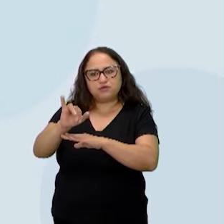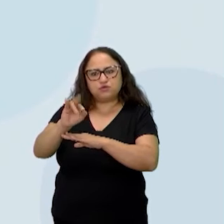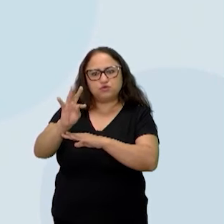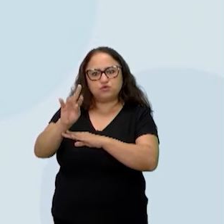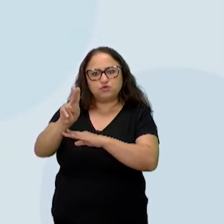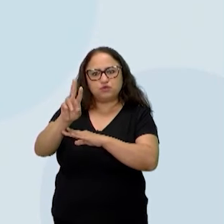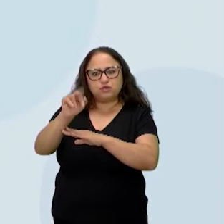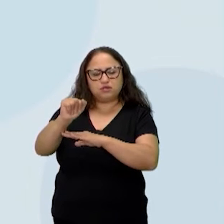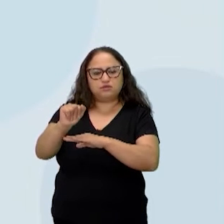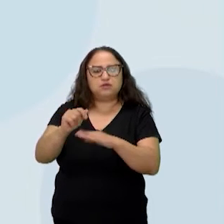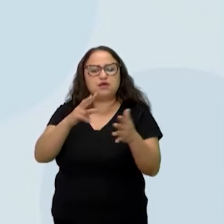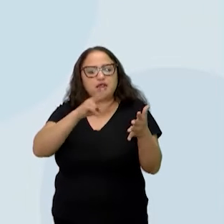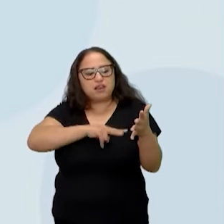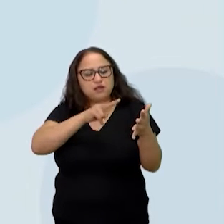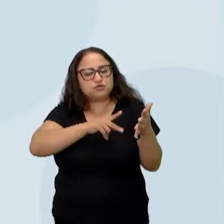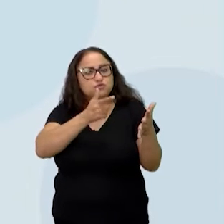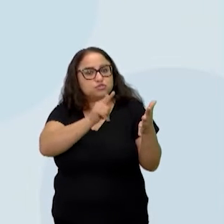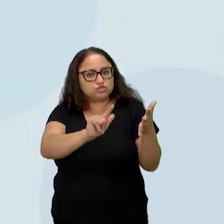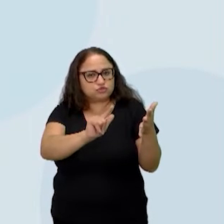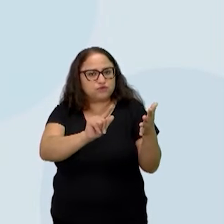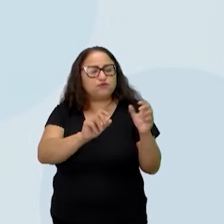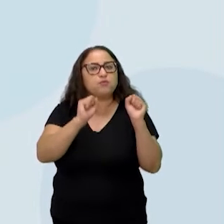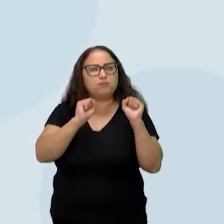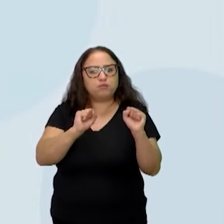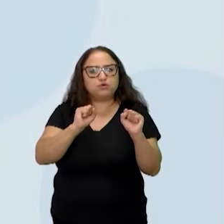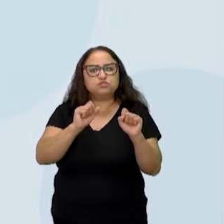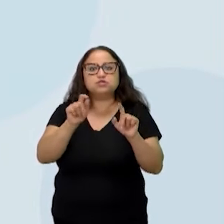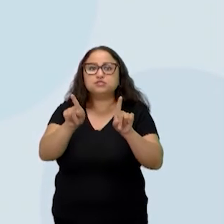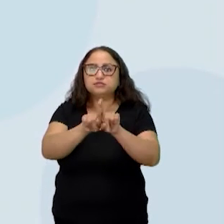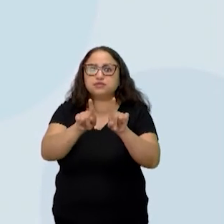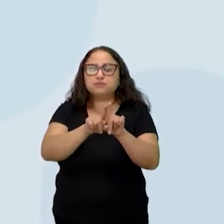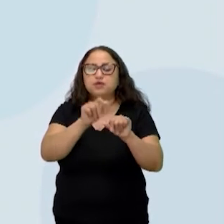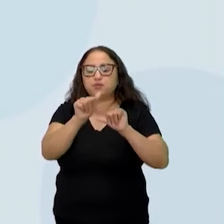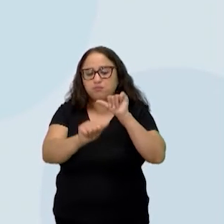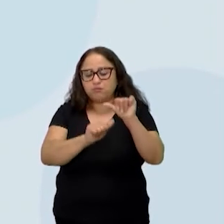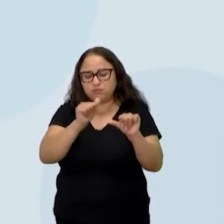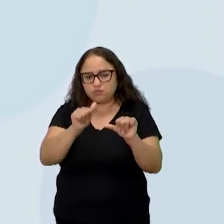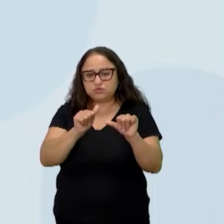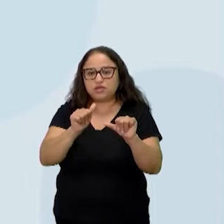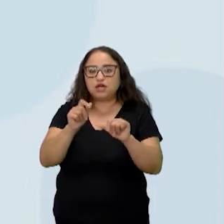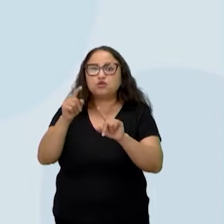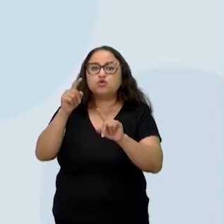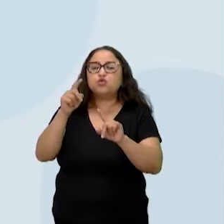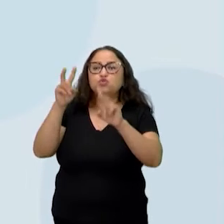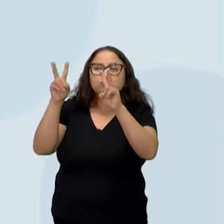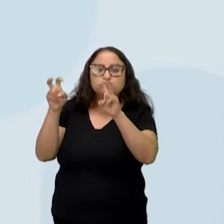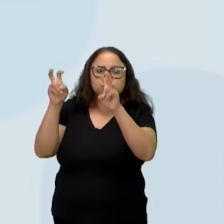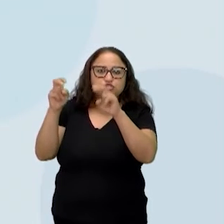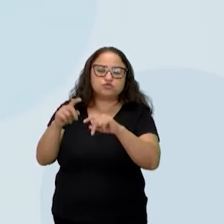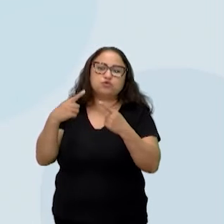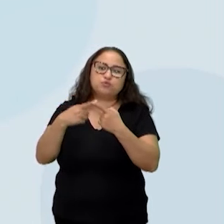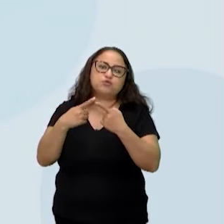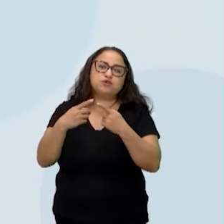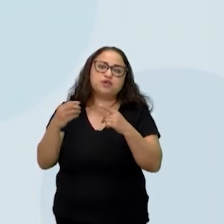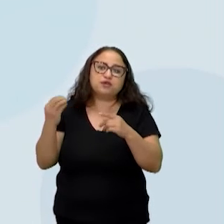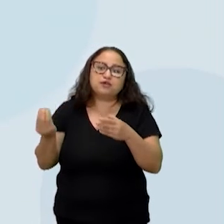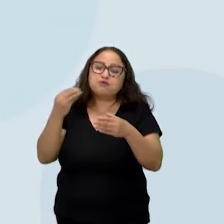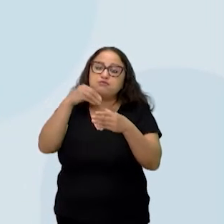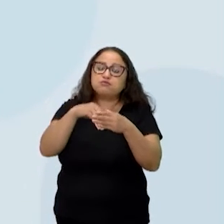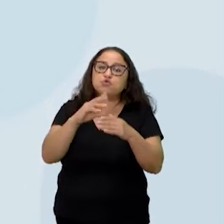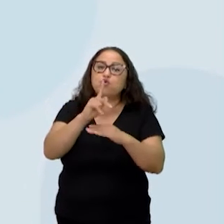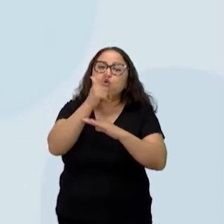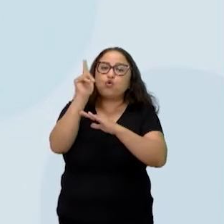título da obra. Porque a gente, assistindo, quem conhece a peça original, vai saber que ali entrou personagem que não existia, locações que